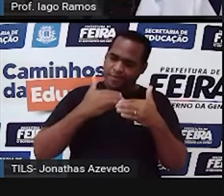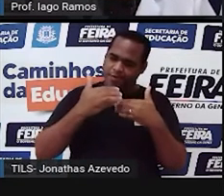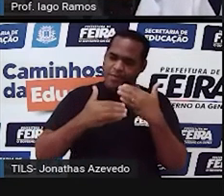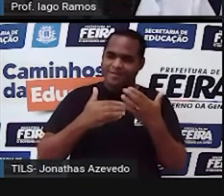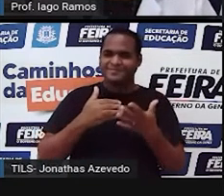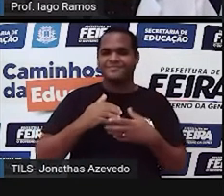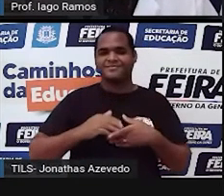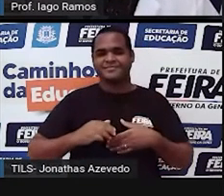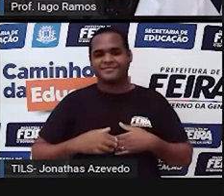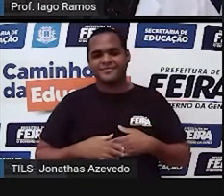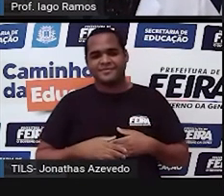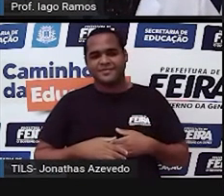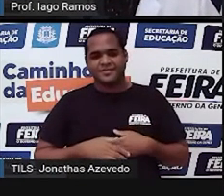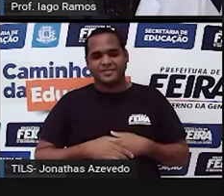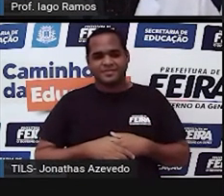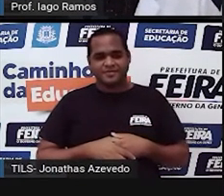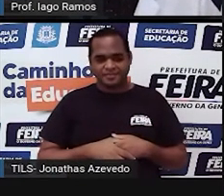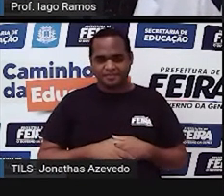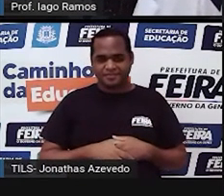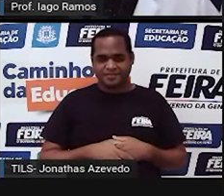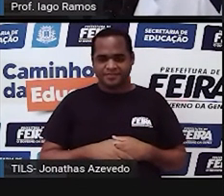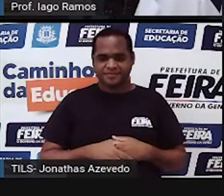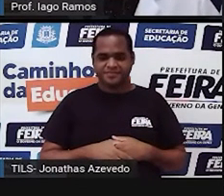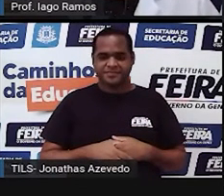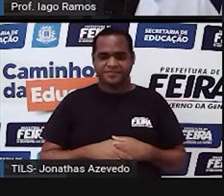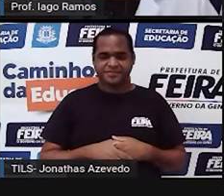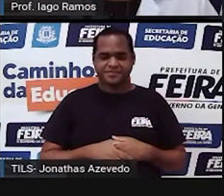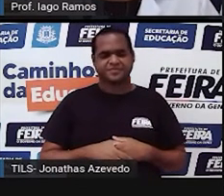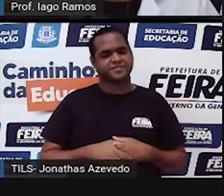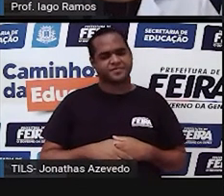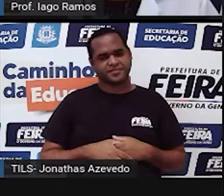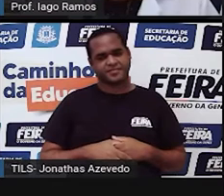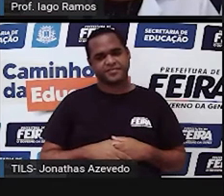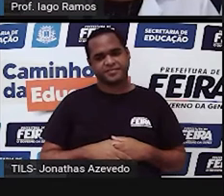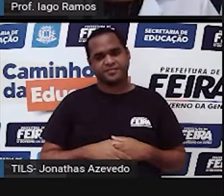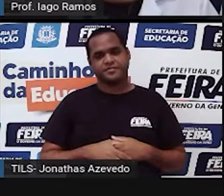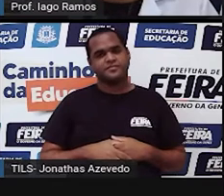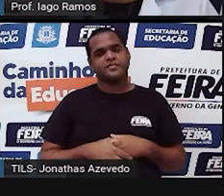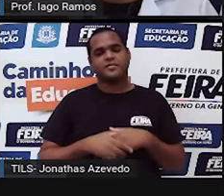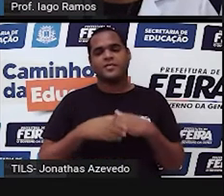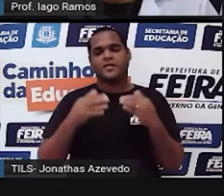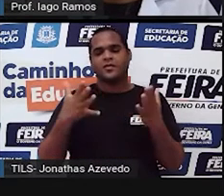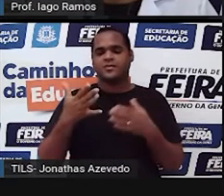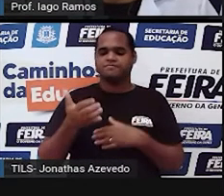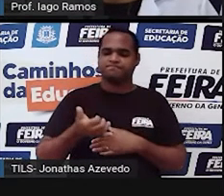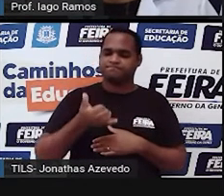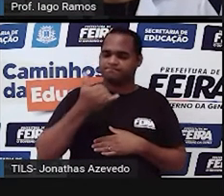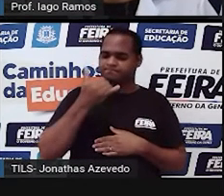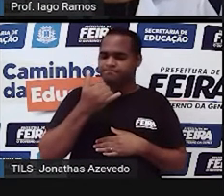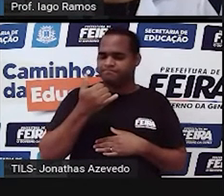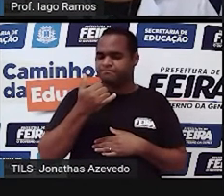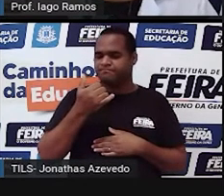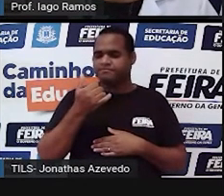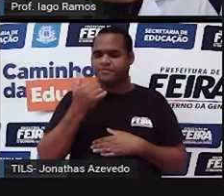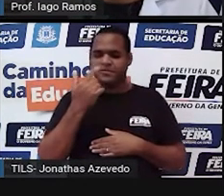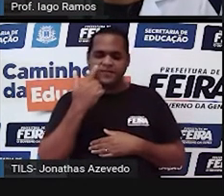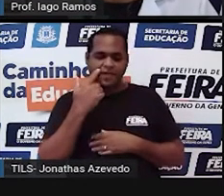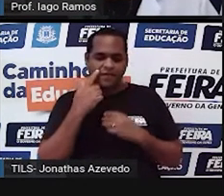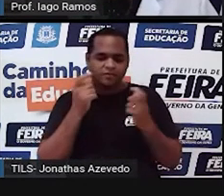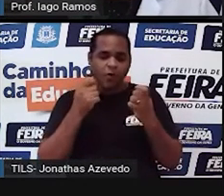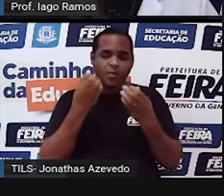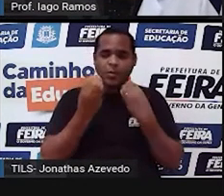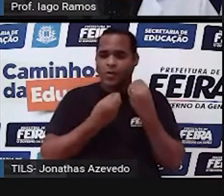bom? Bom, mas eu queria tentar fazer um momento aqui de descontração com você na aula, tá? E te